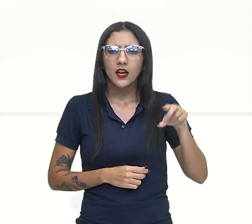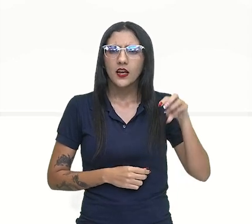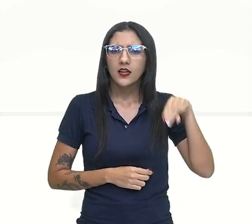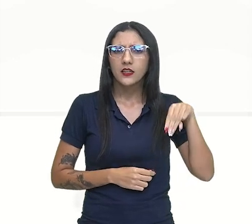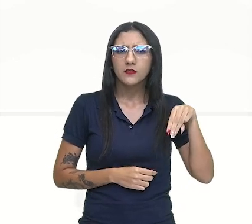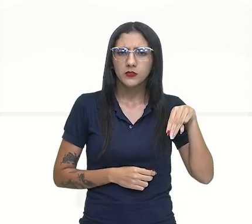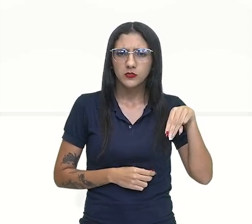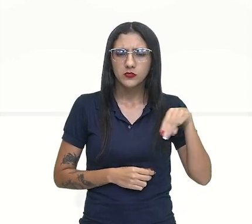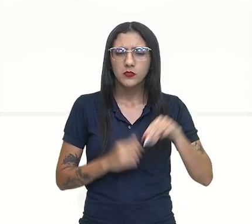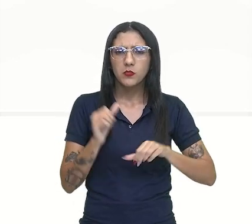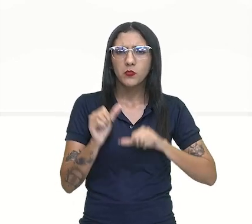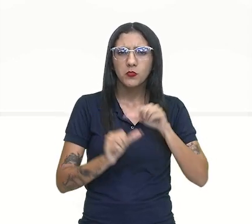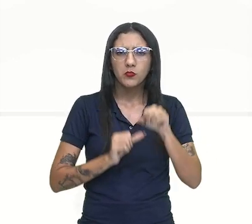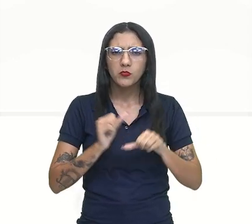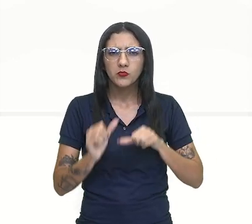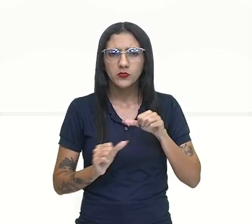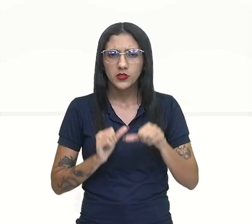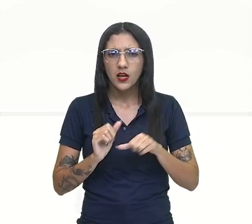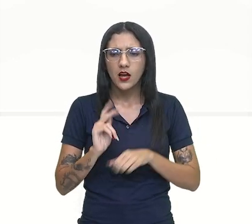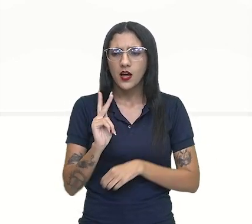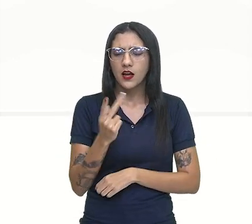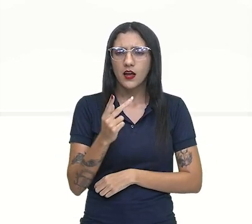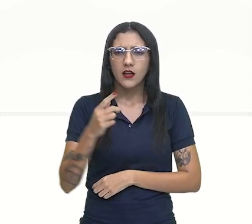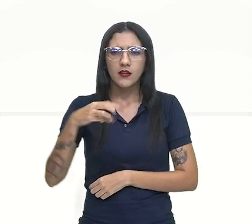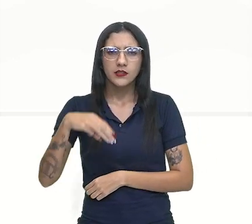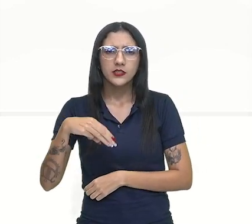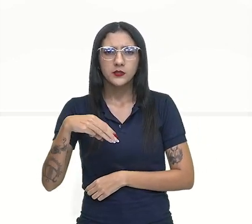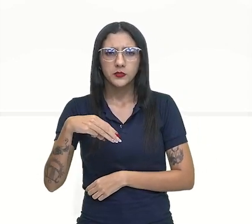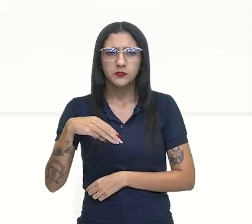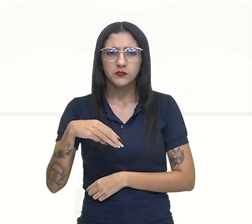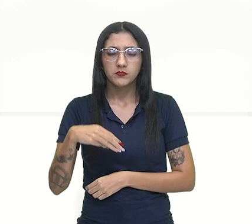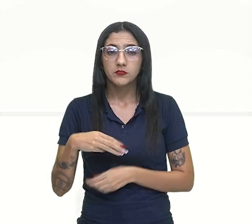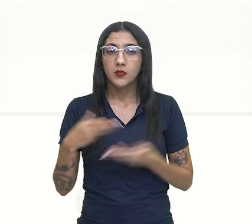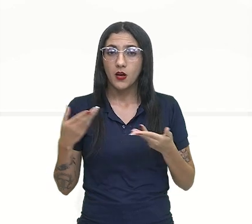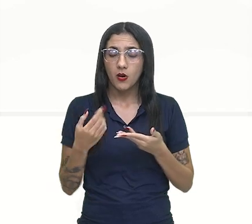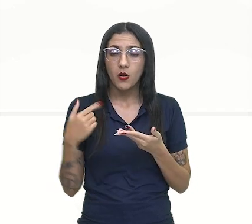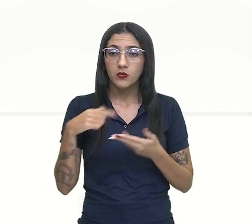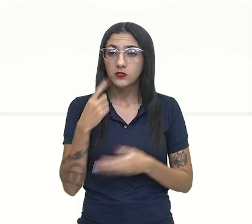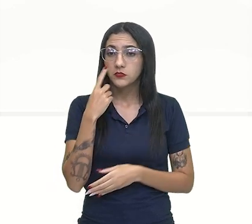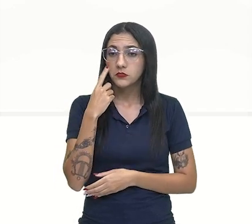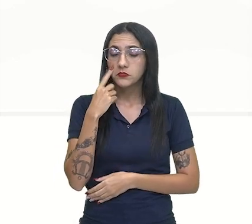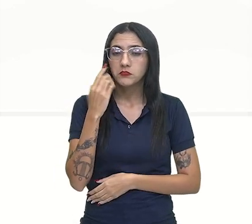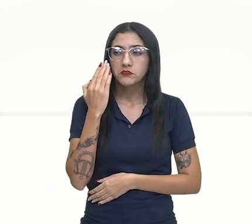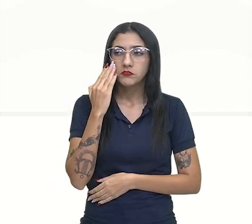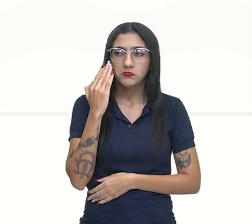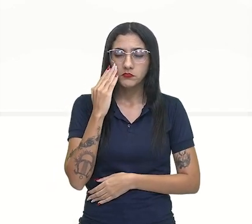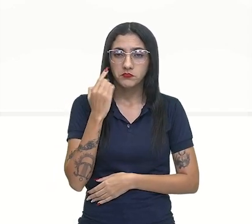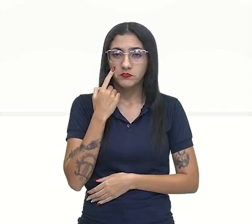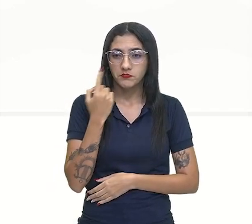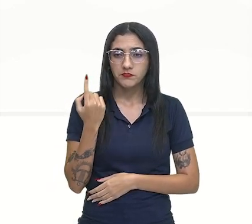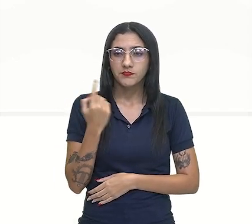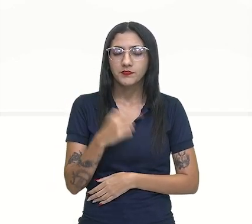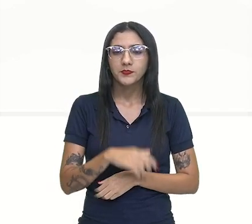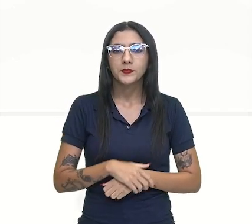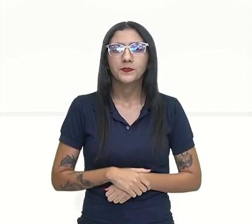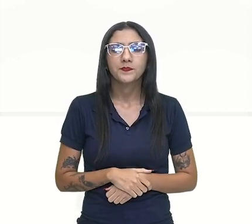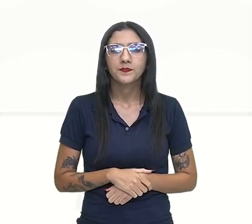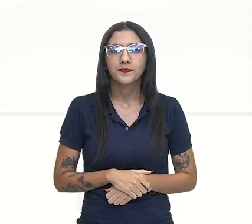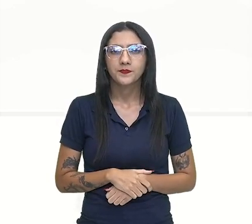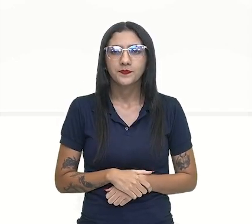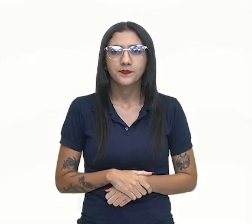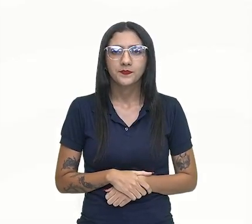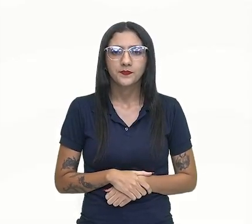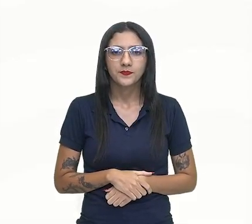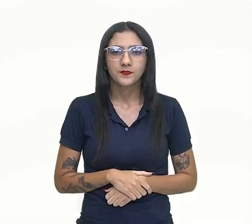para hectômetro, como é que a gente faz isso? Então, é sobre isso que a gente vai conversar nessa nossa aula. Bacana? Vamos seguindo.